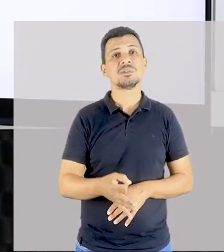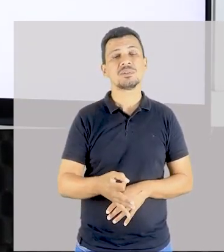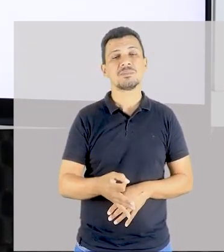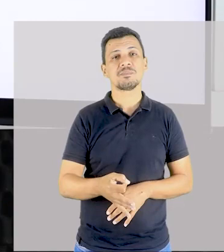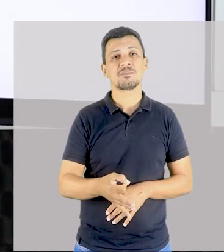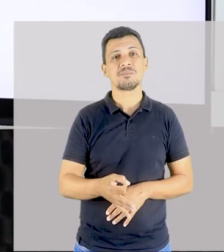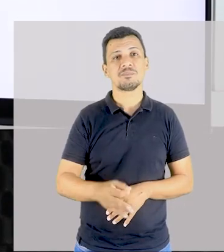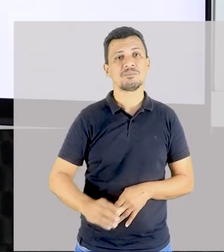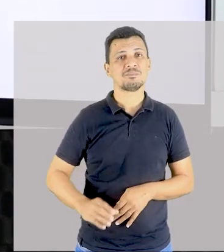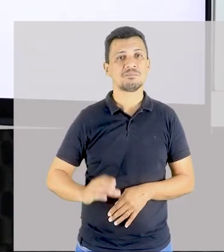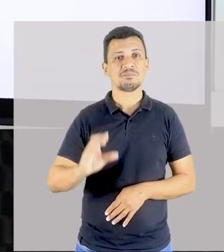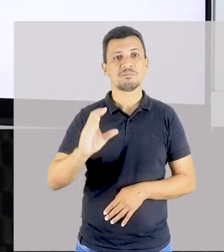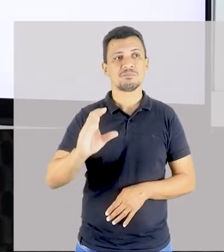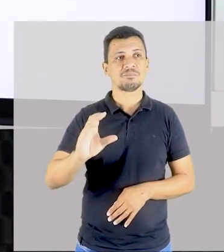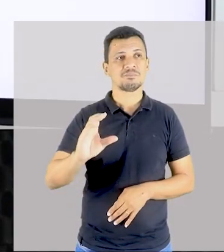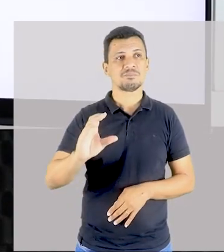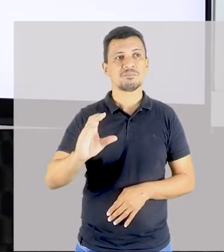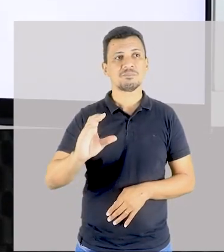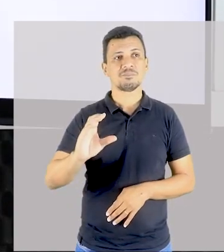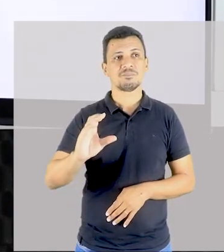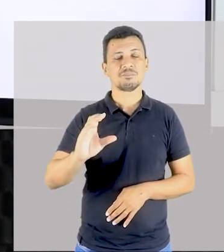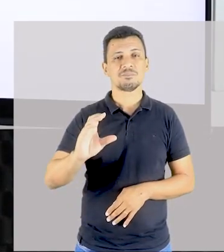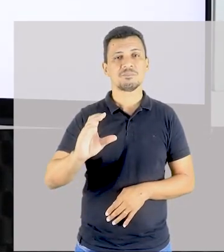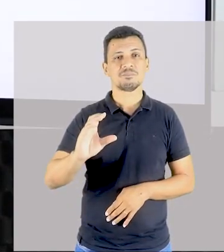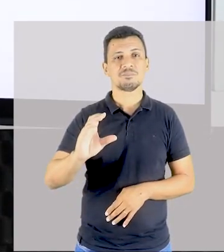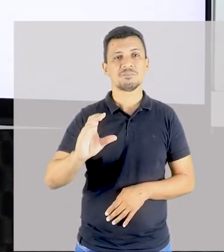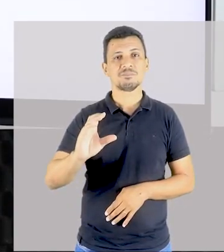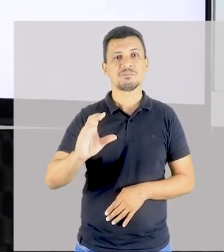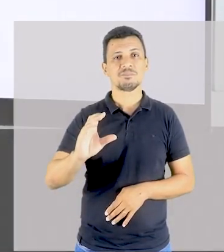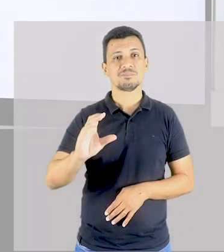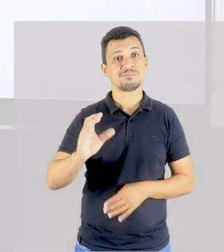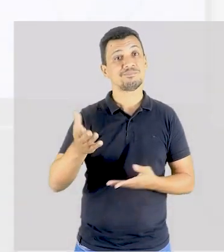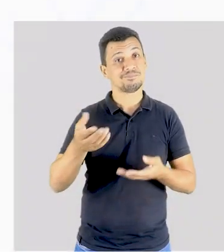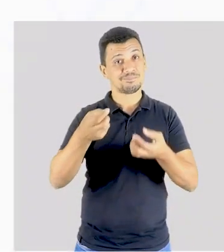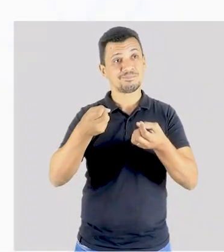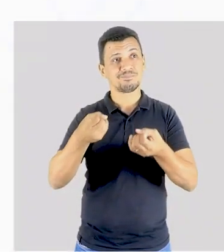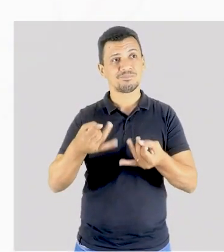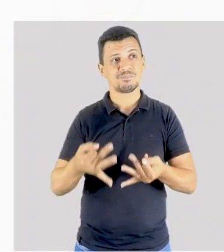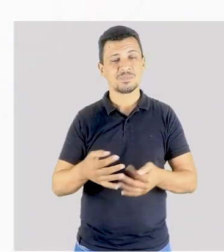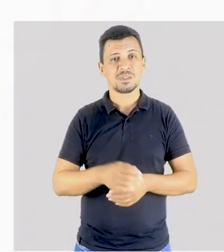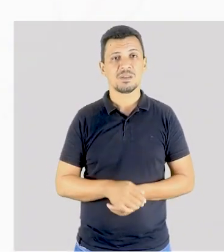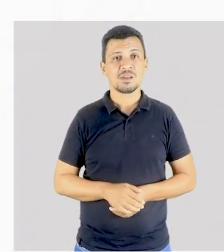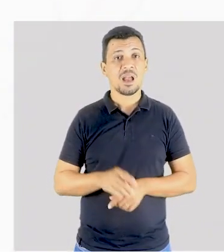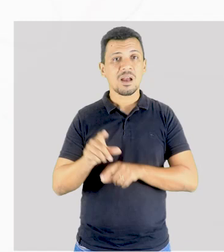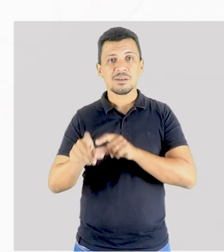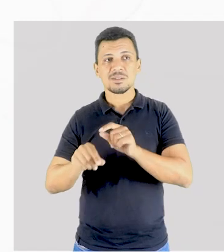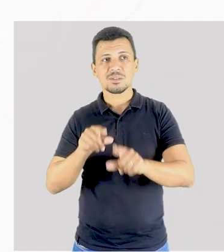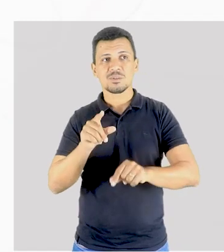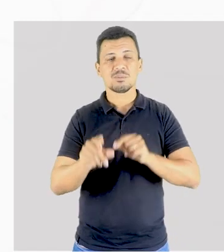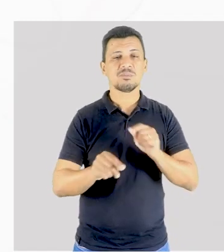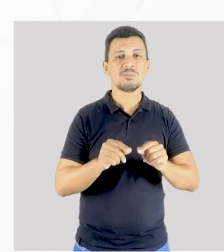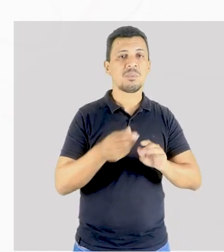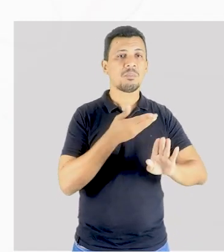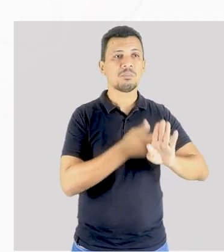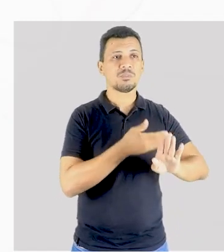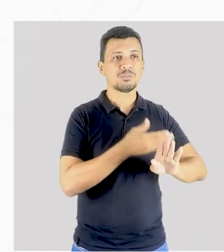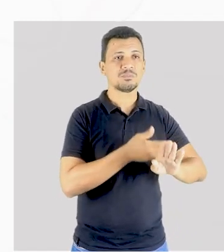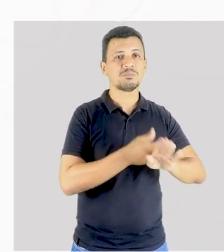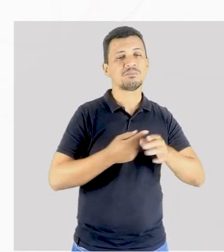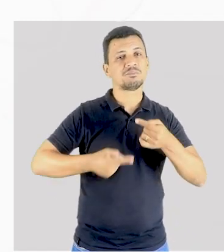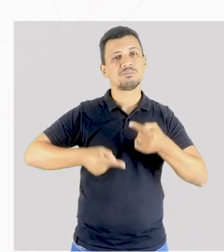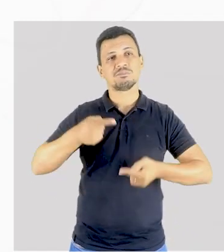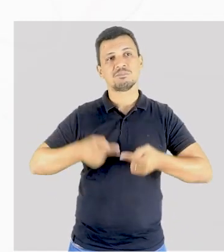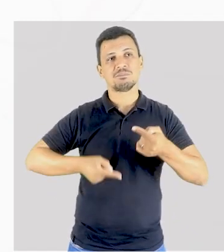vai responder é a letra C como eu falei para ti a orientação ideológico político dessa